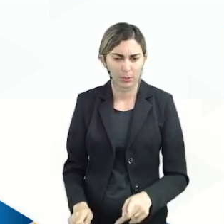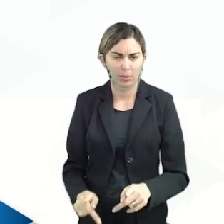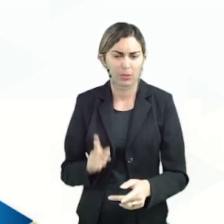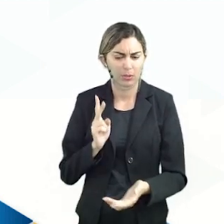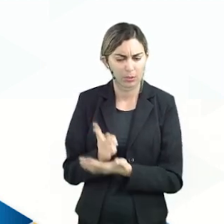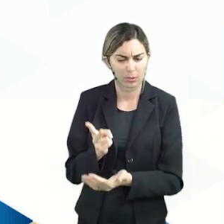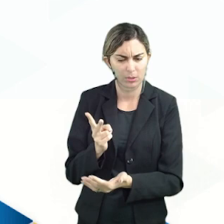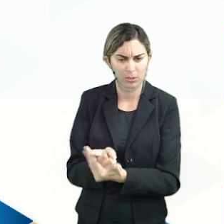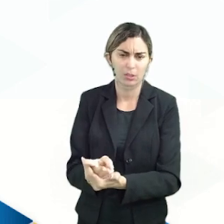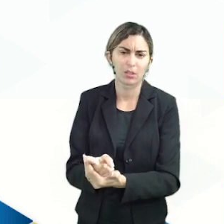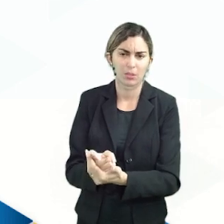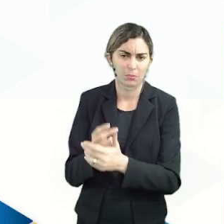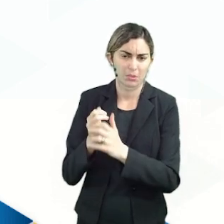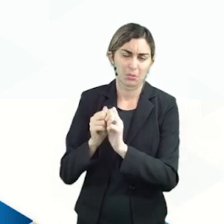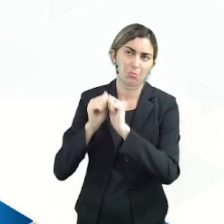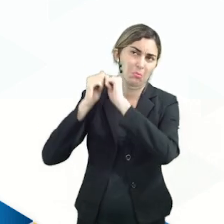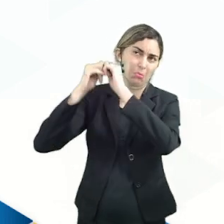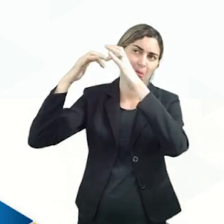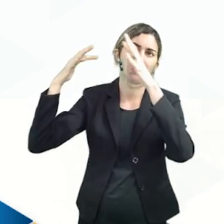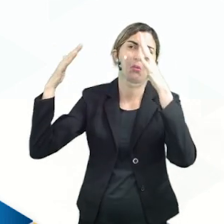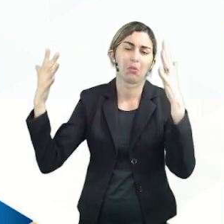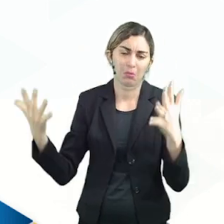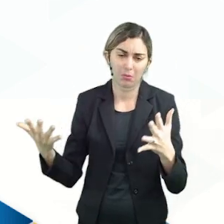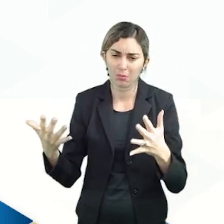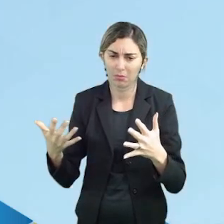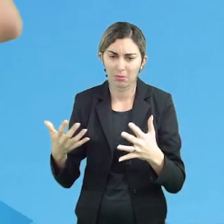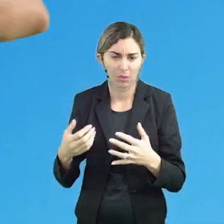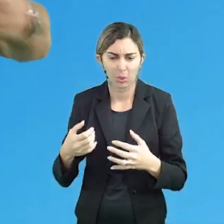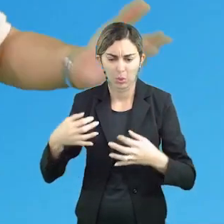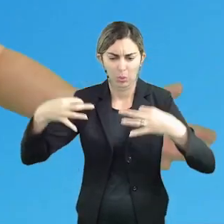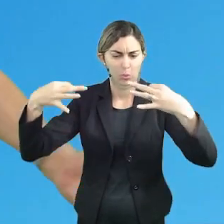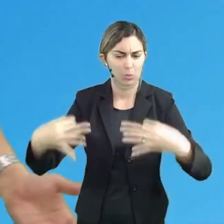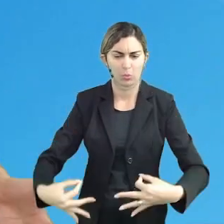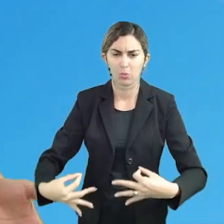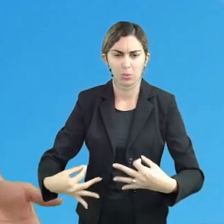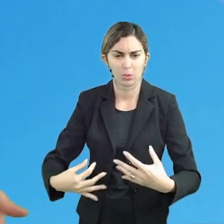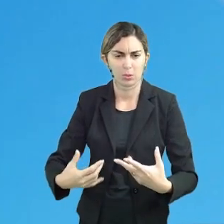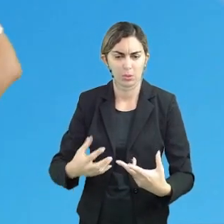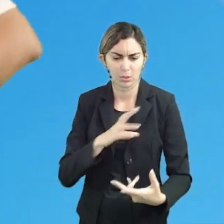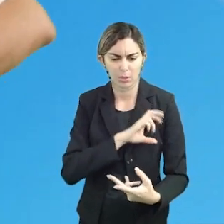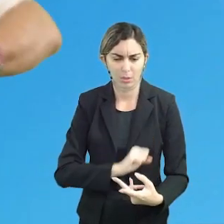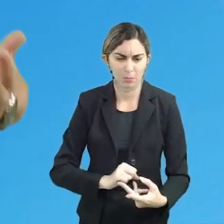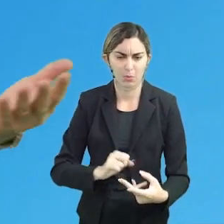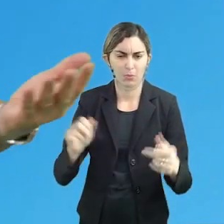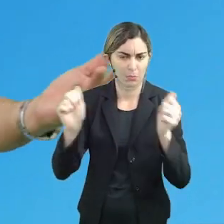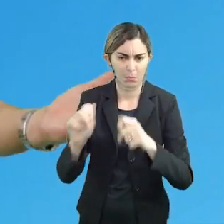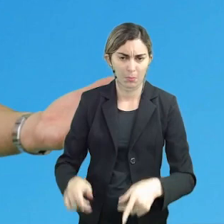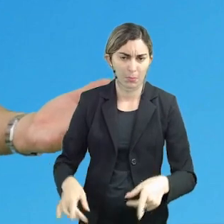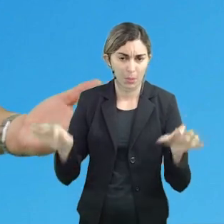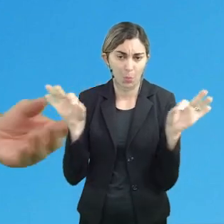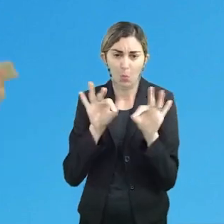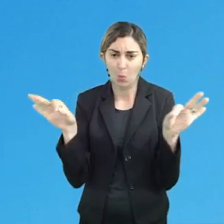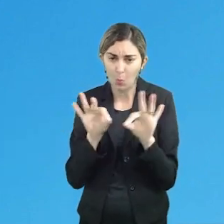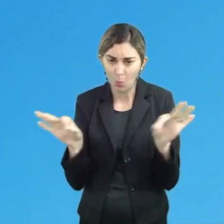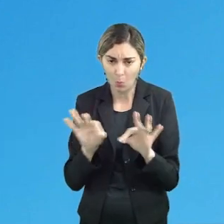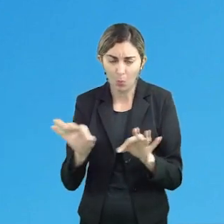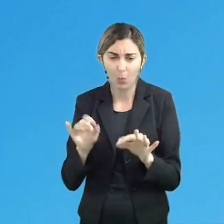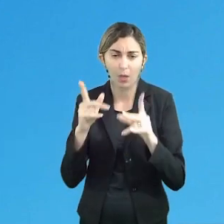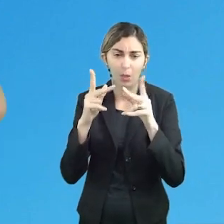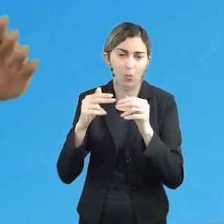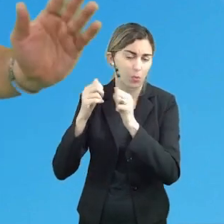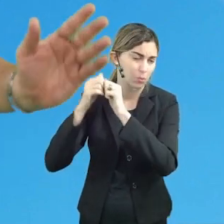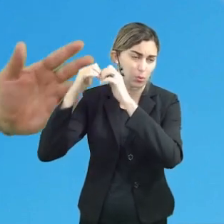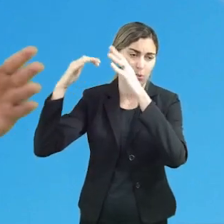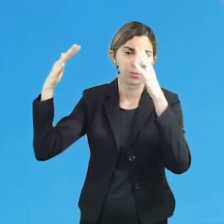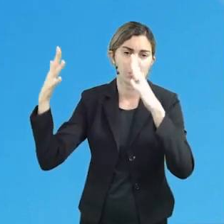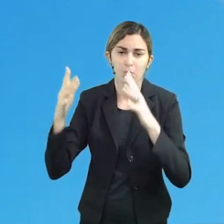sempre será uma grande ilusão. Ou seja, sem a justiça e o amor, a paz será uma grande ilusão. Então vejam